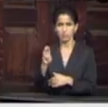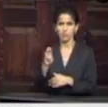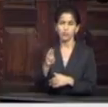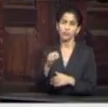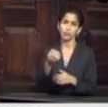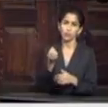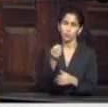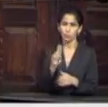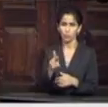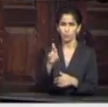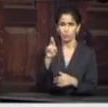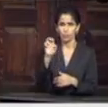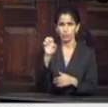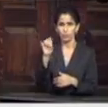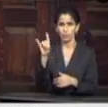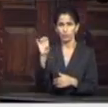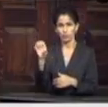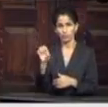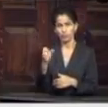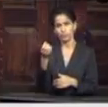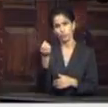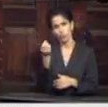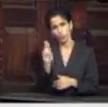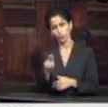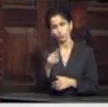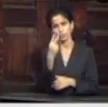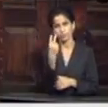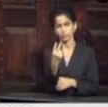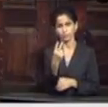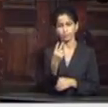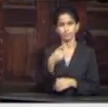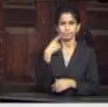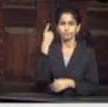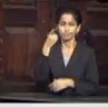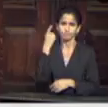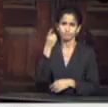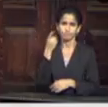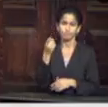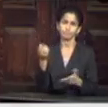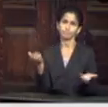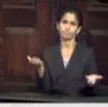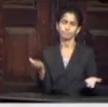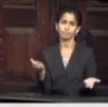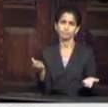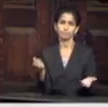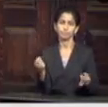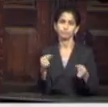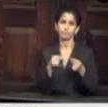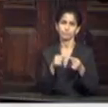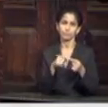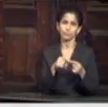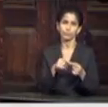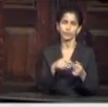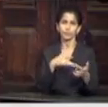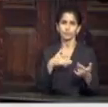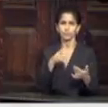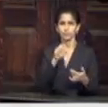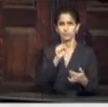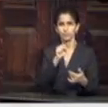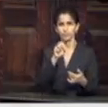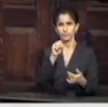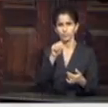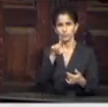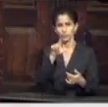Rede, nem de 2 deputados, como é o caso do Solidariedade e